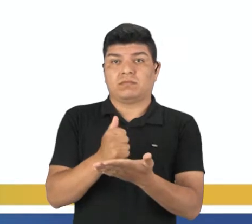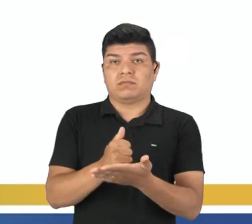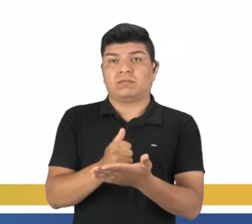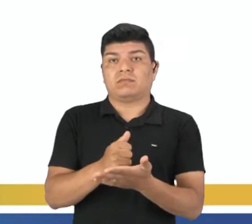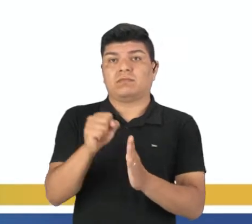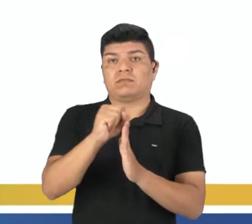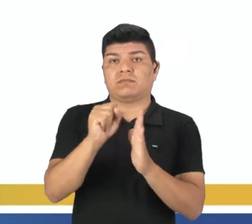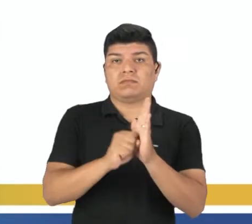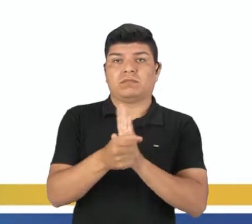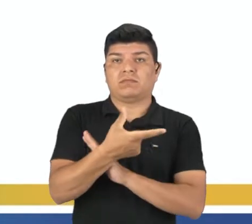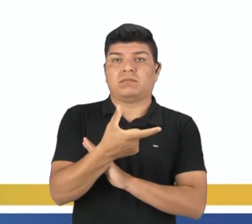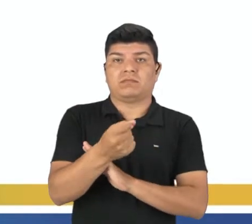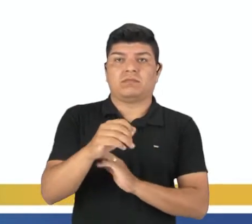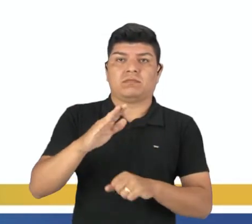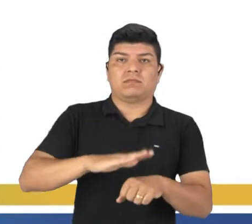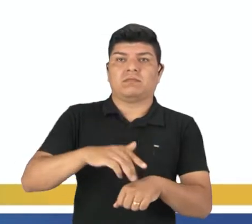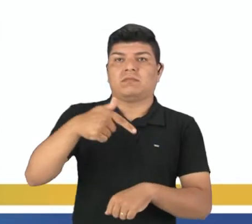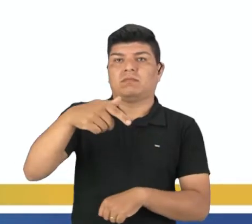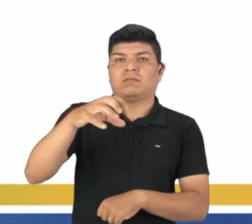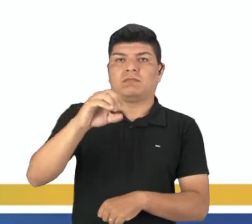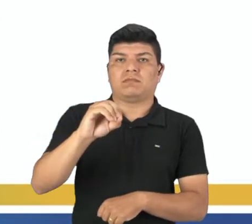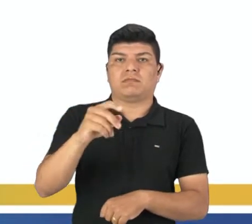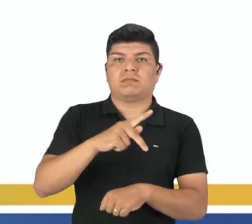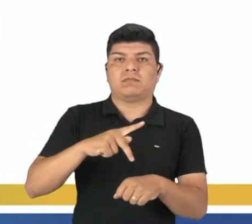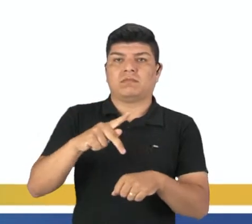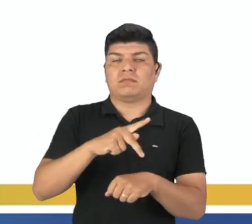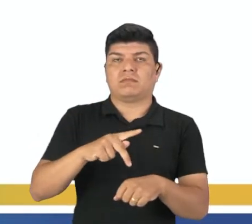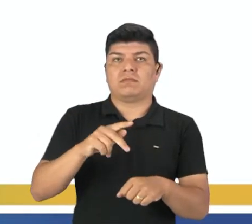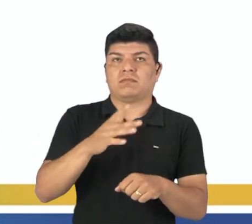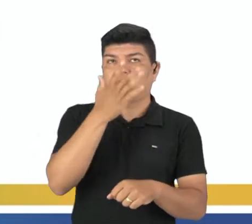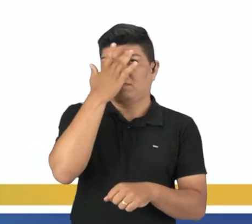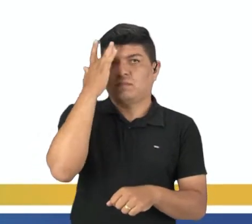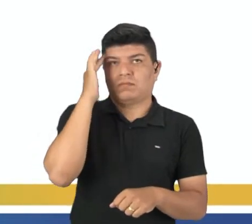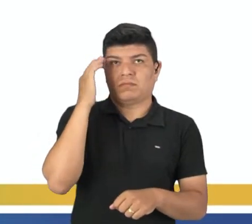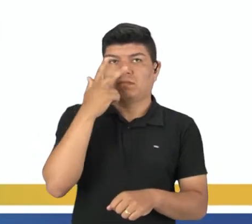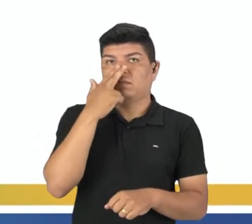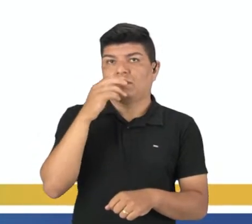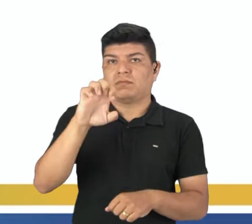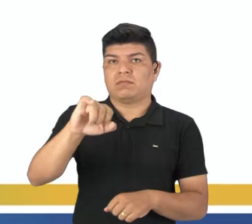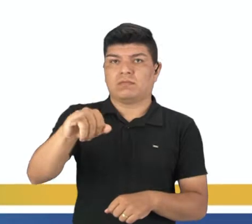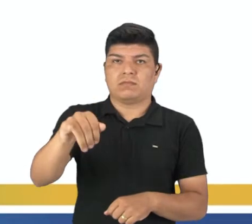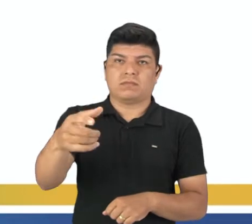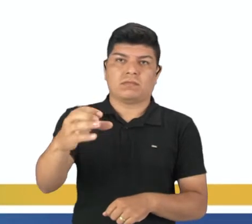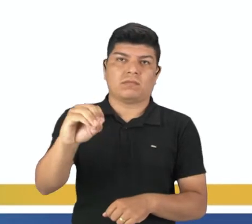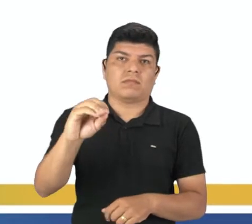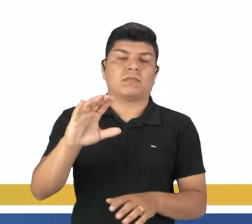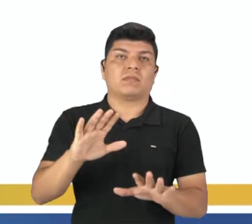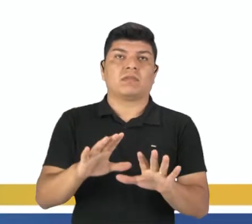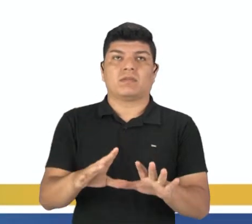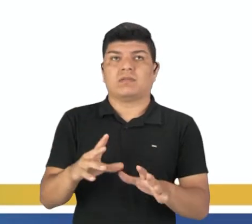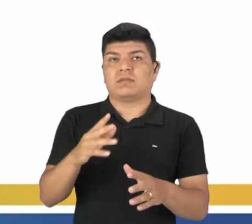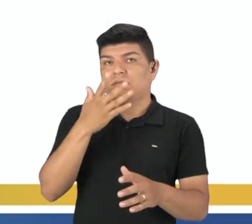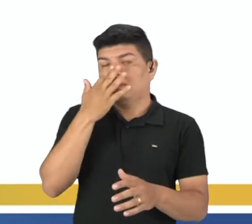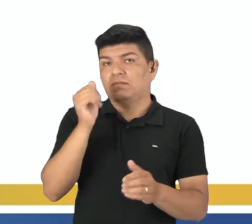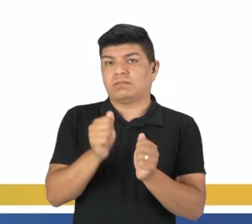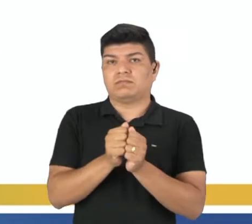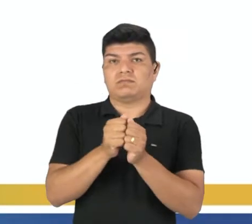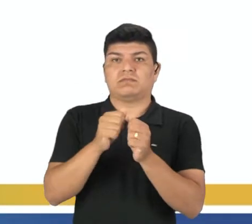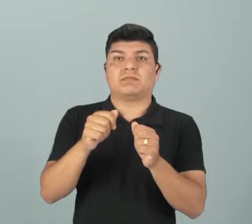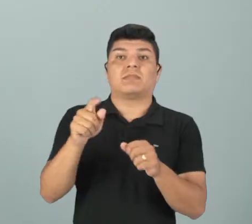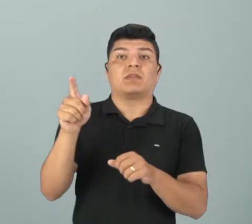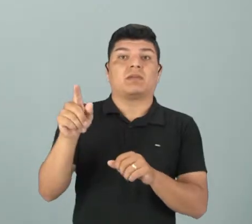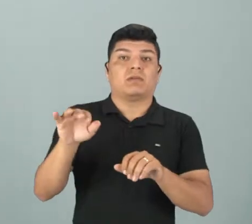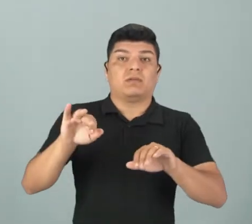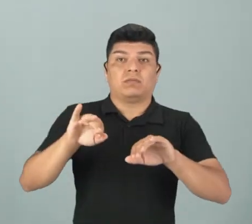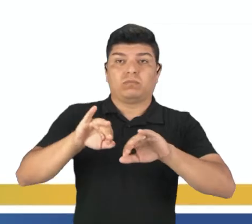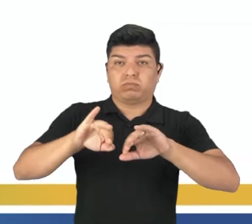Envolveu mais de 70 nações, opondo os aliados às potências do eixo. Então a gente vai ter os aliados versus